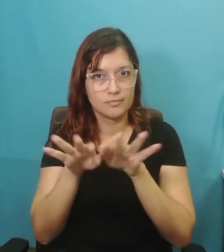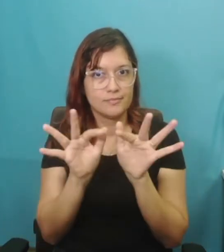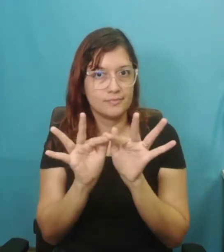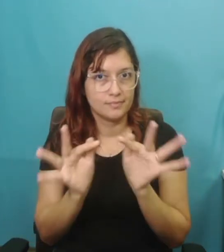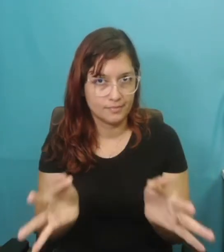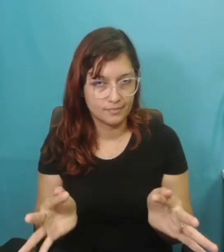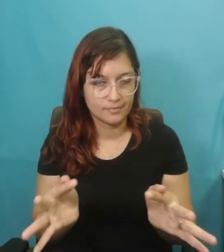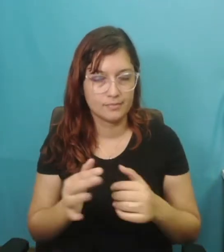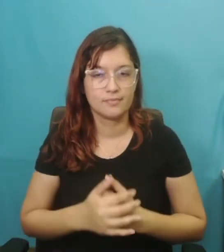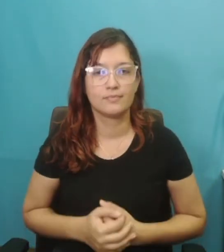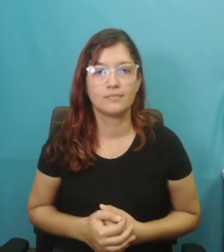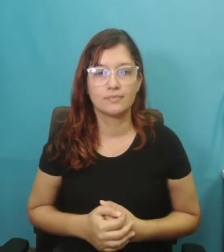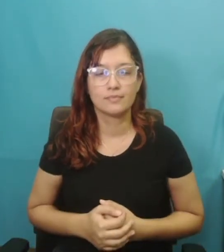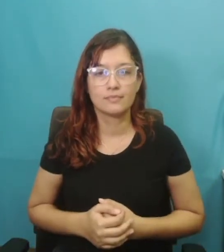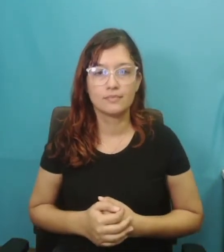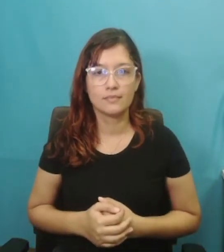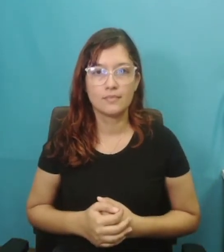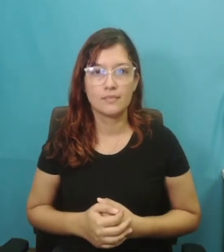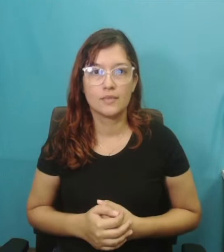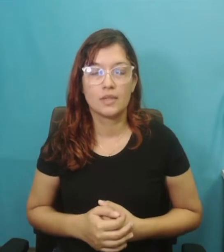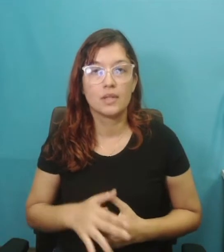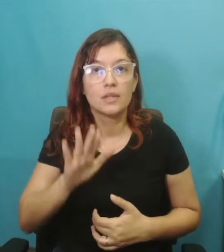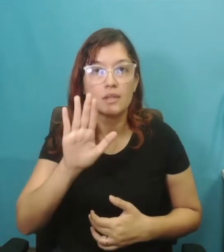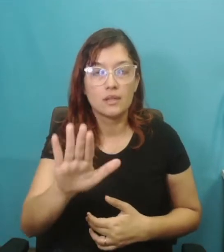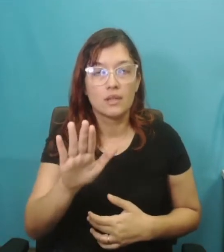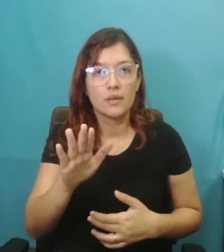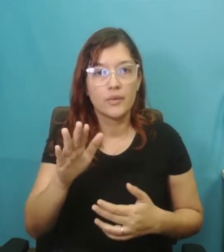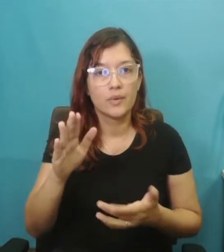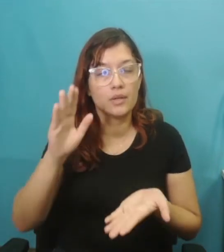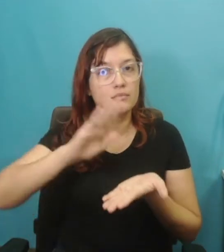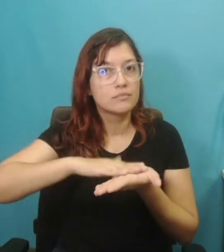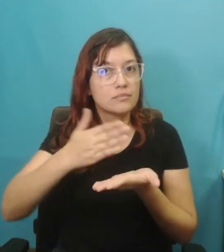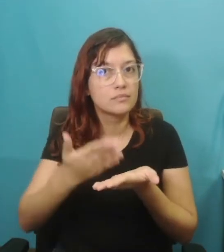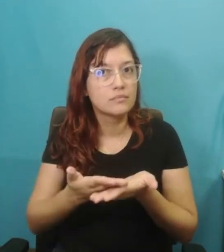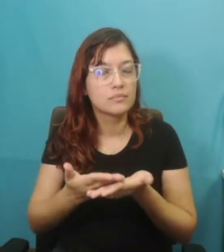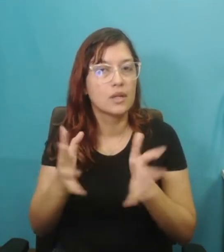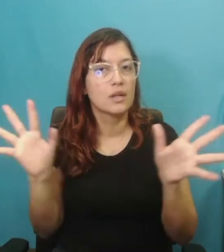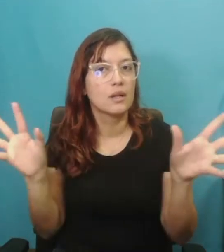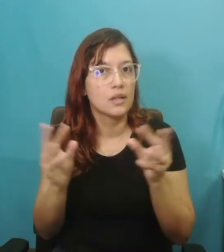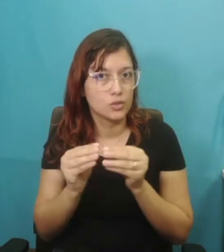eles têm a ver com o sistema harmônico simples.